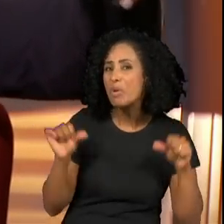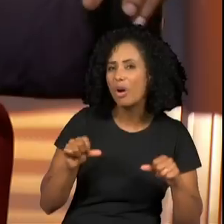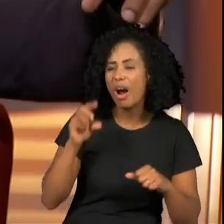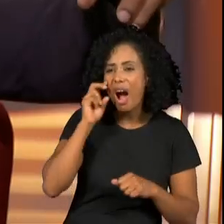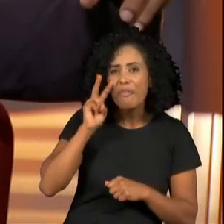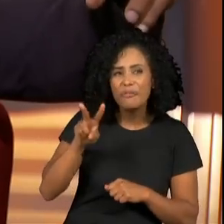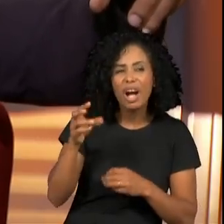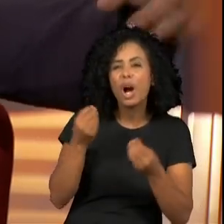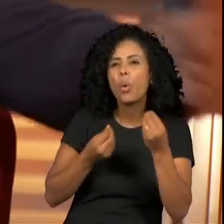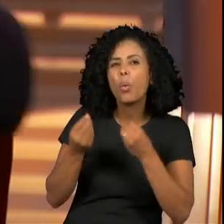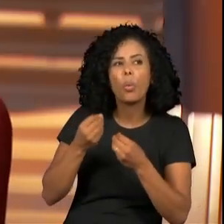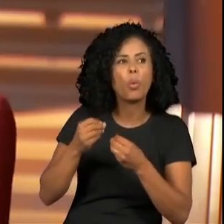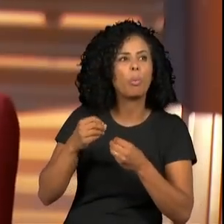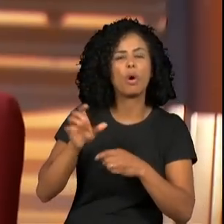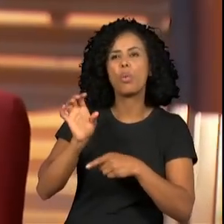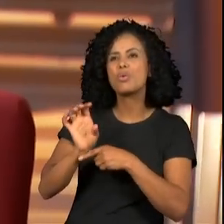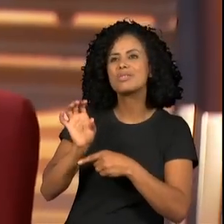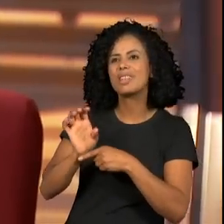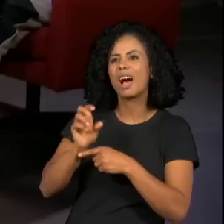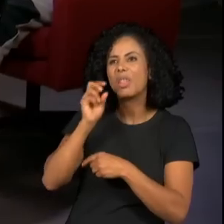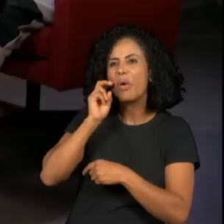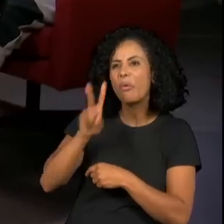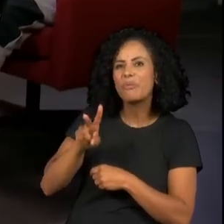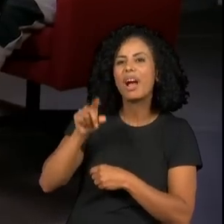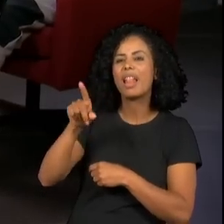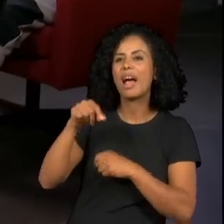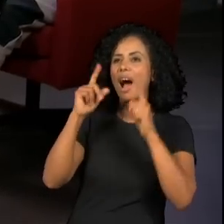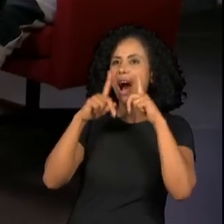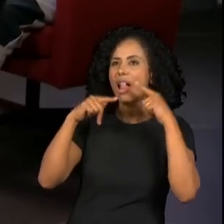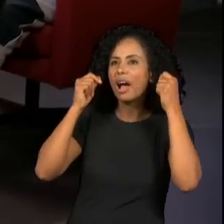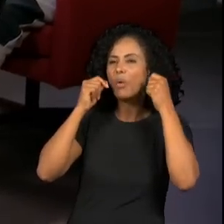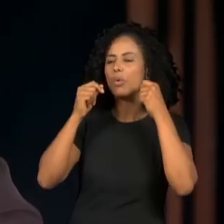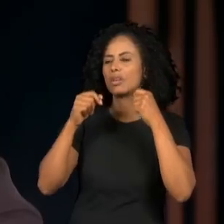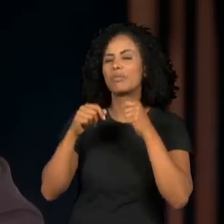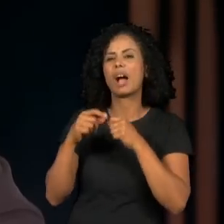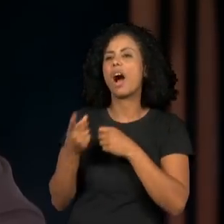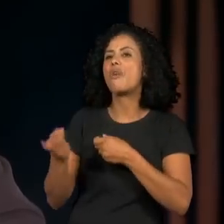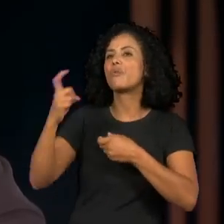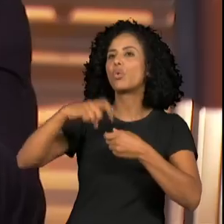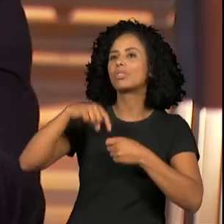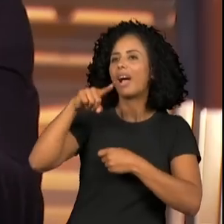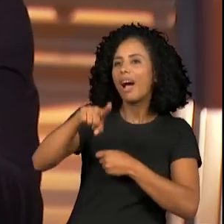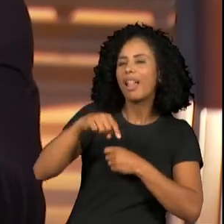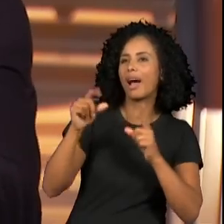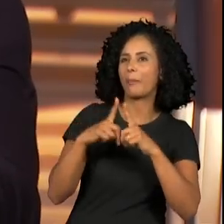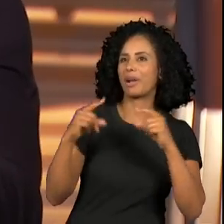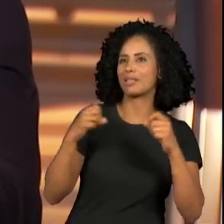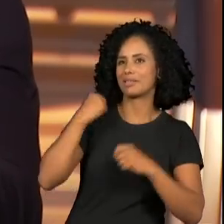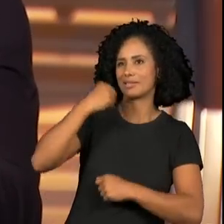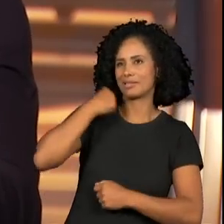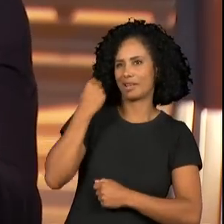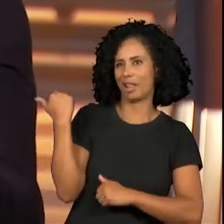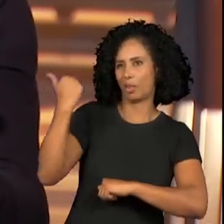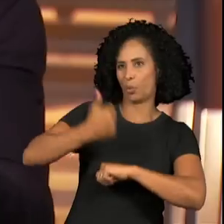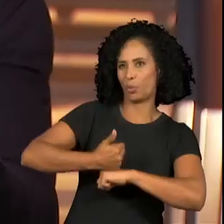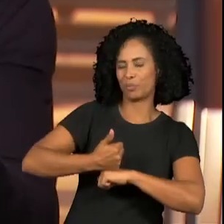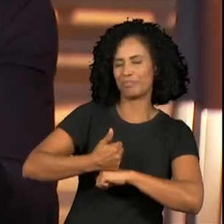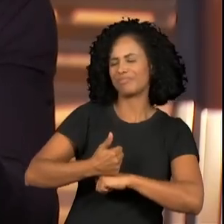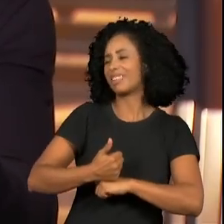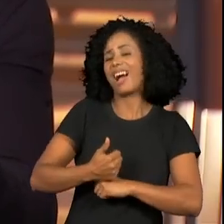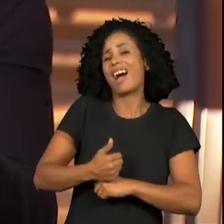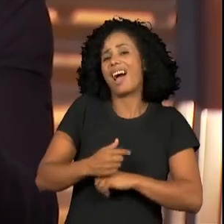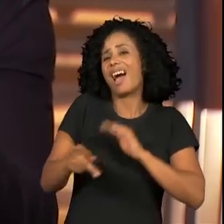que é Alagoas, né? Mandar ele de volta para Brasília. É verdade. Como senador. Então, é essa coisa aí que é do